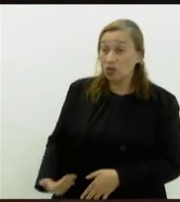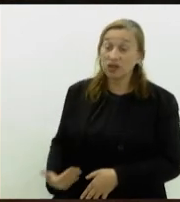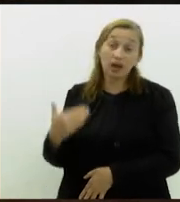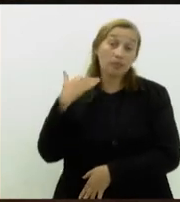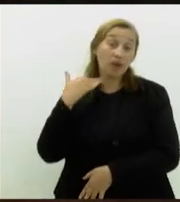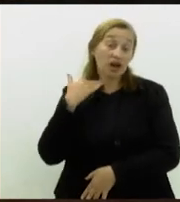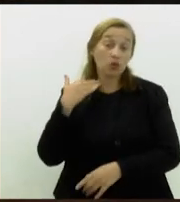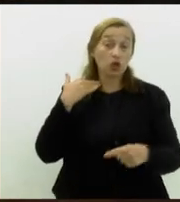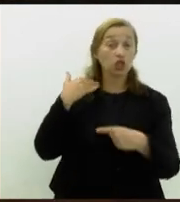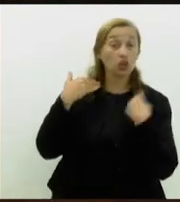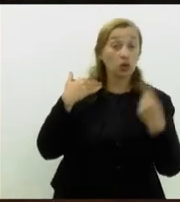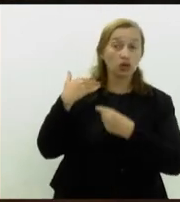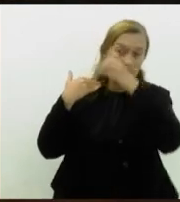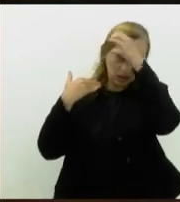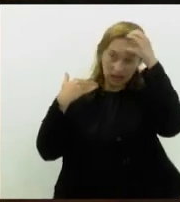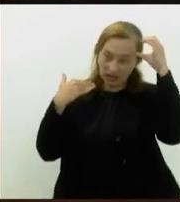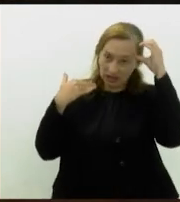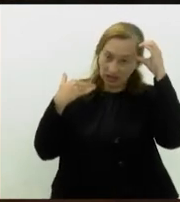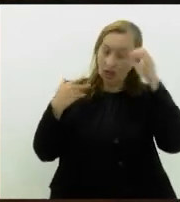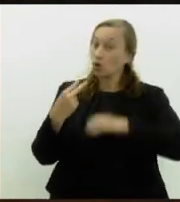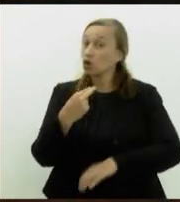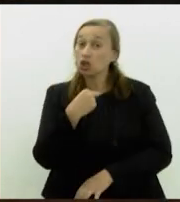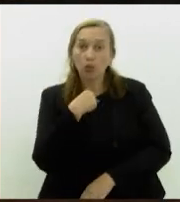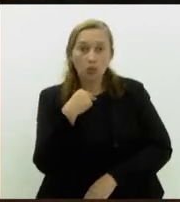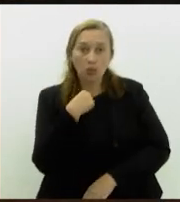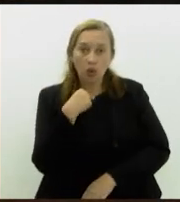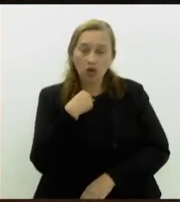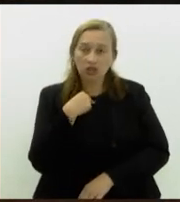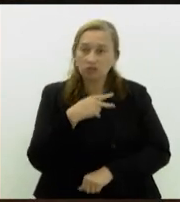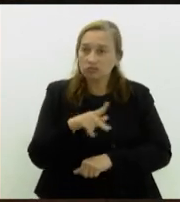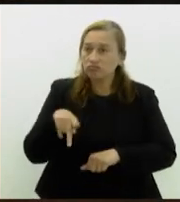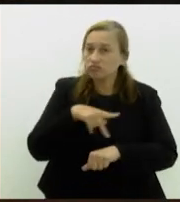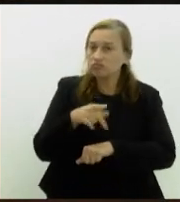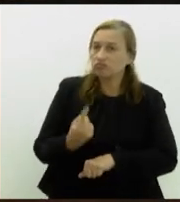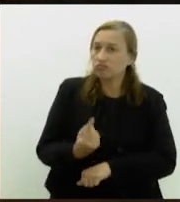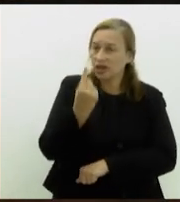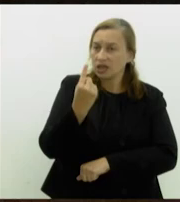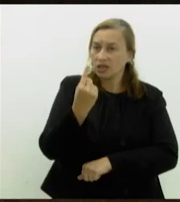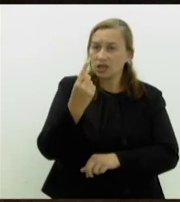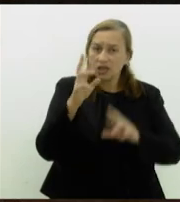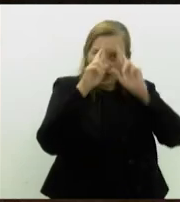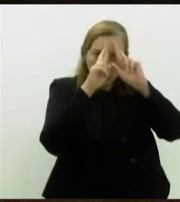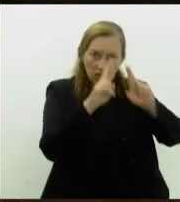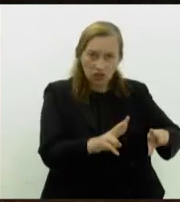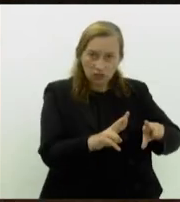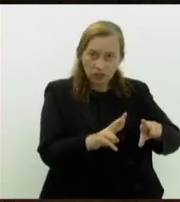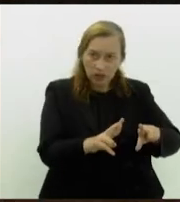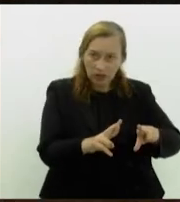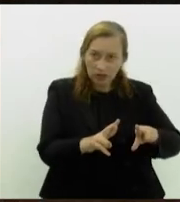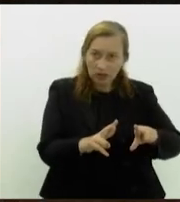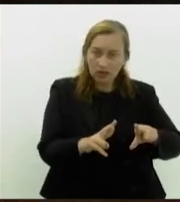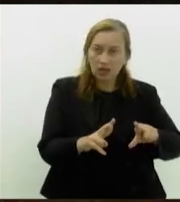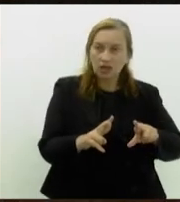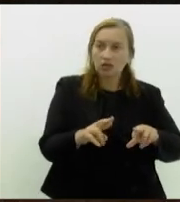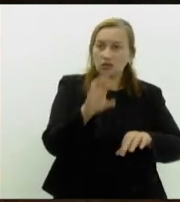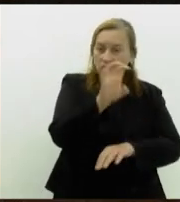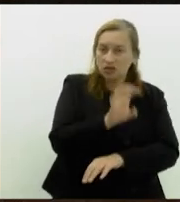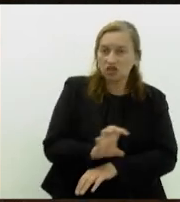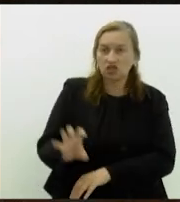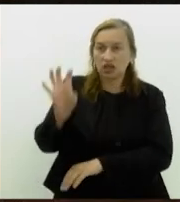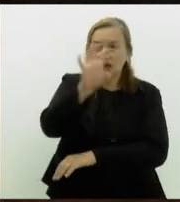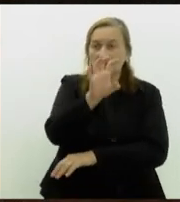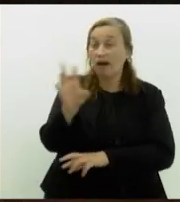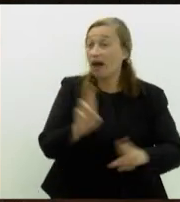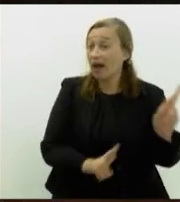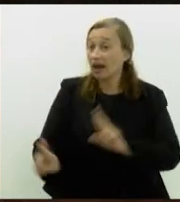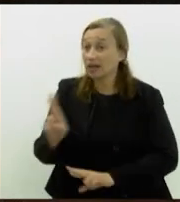cliente extorquido. O que não pode, num país que respeita seus entes federados, a